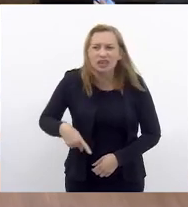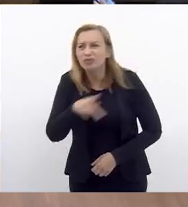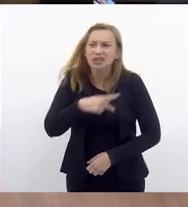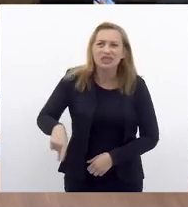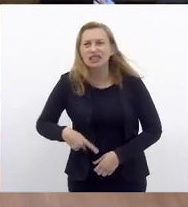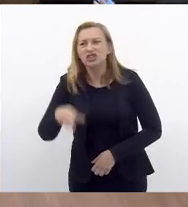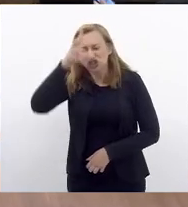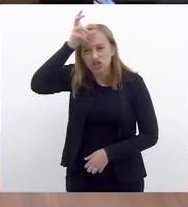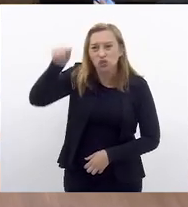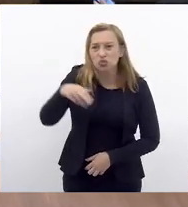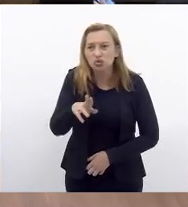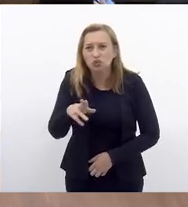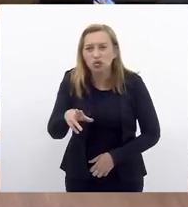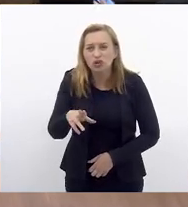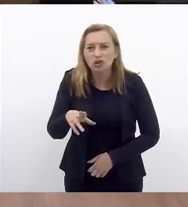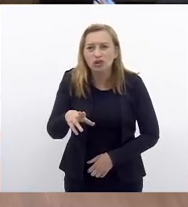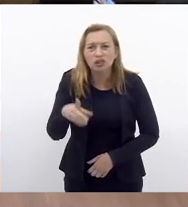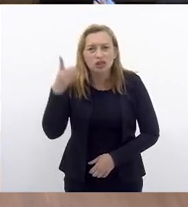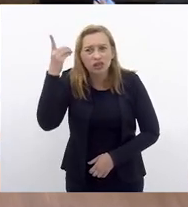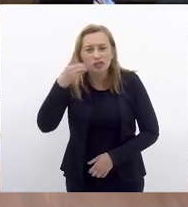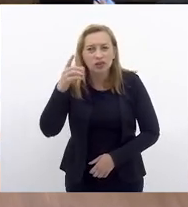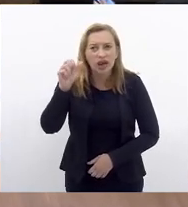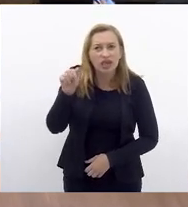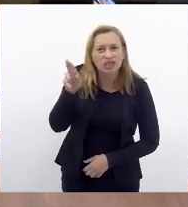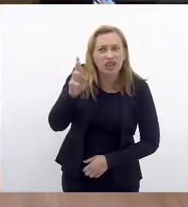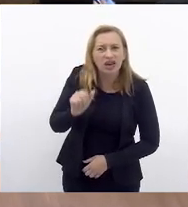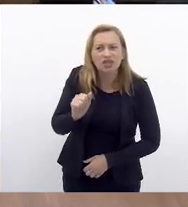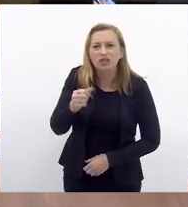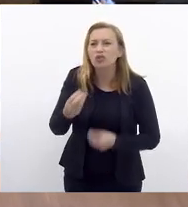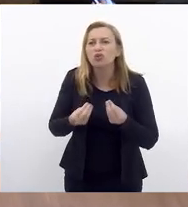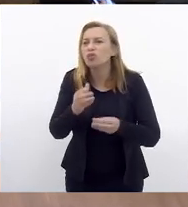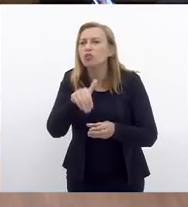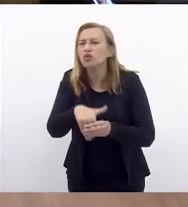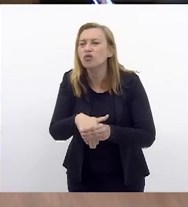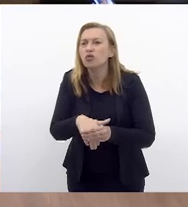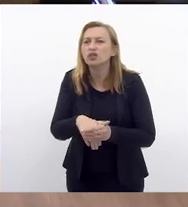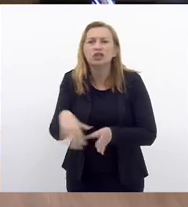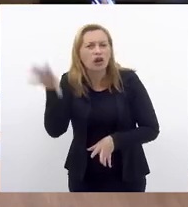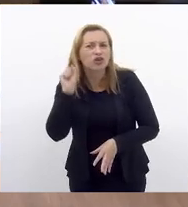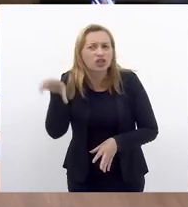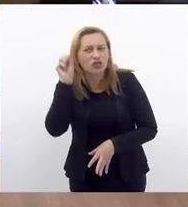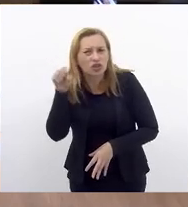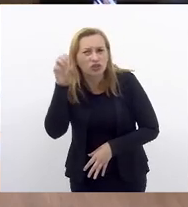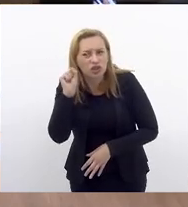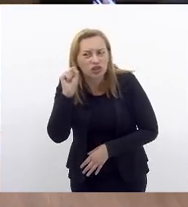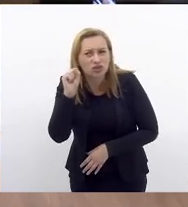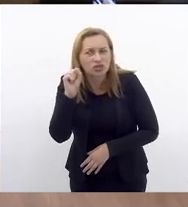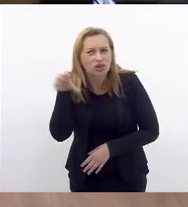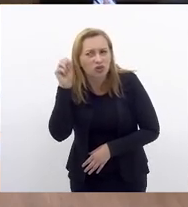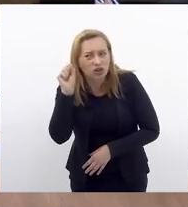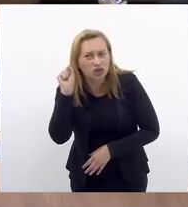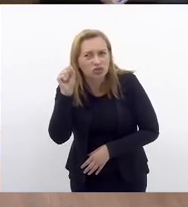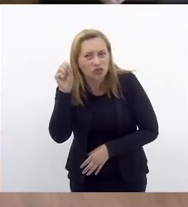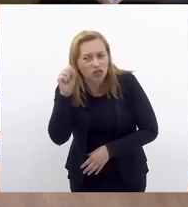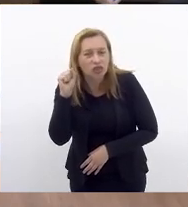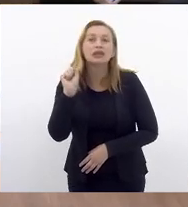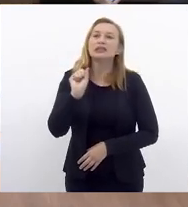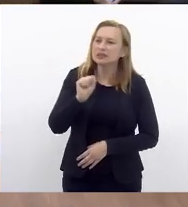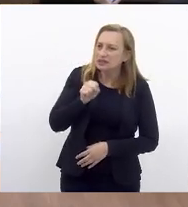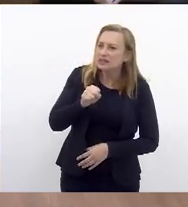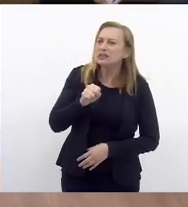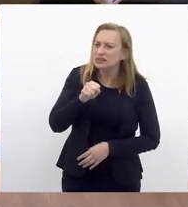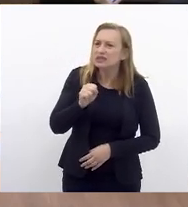Azul. Deputada, presidente. Deputada Adriana Baltazar, como vota? Presidente, a senhora está me ouvindo? Vossa Excelência está me ouvindo? Estou ouvindo,